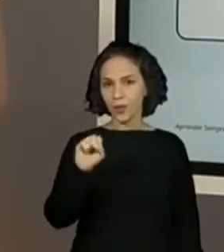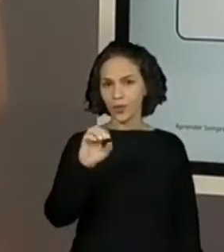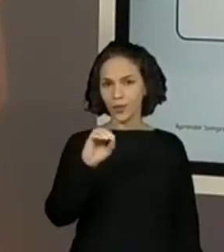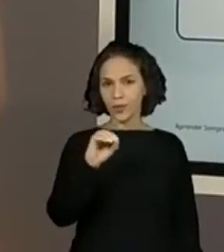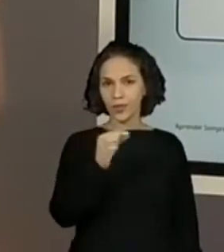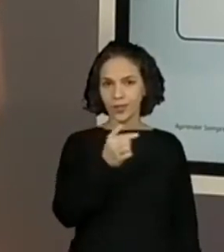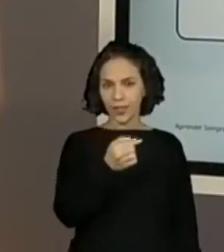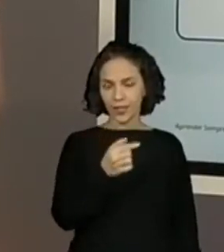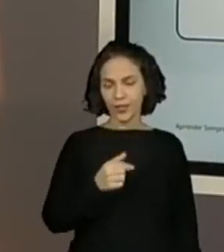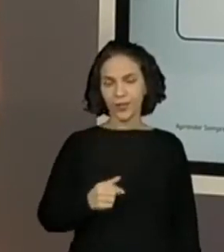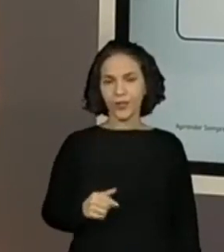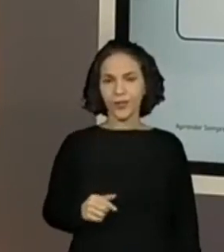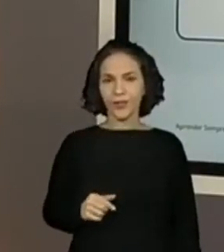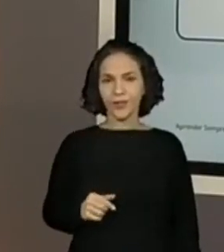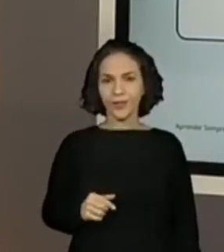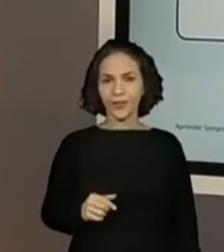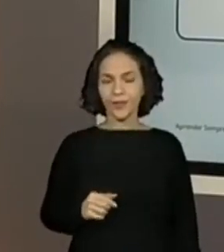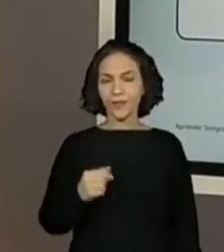807,